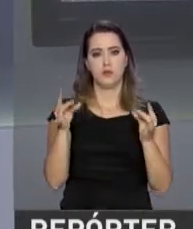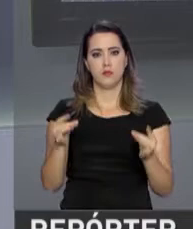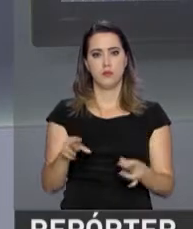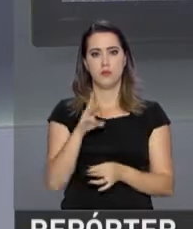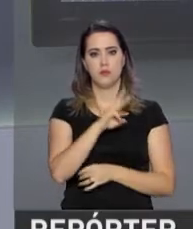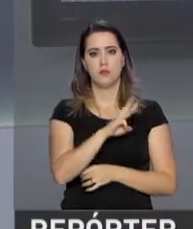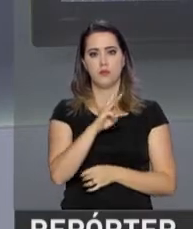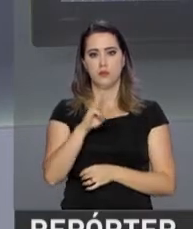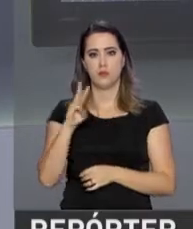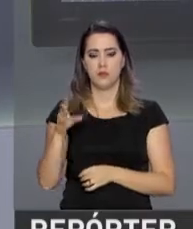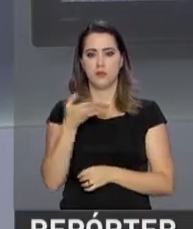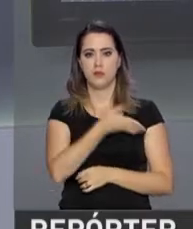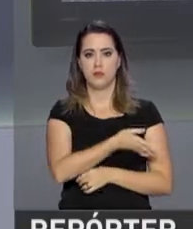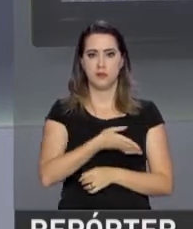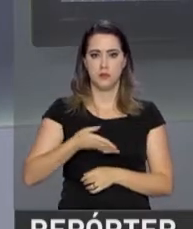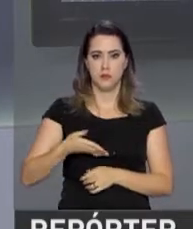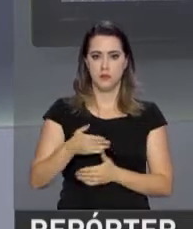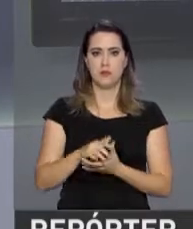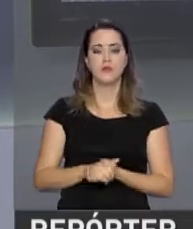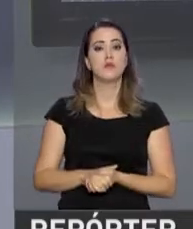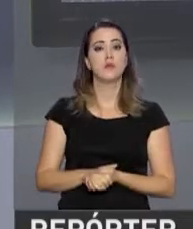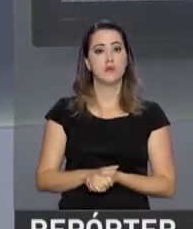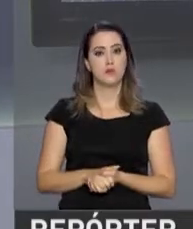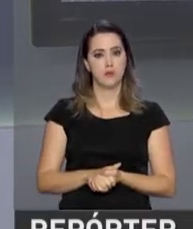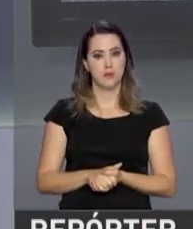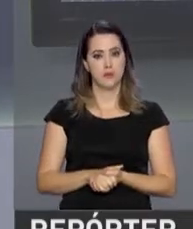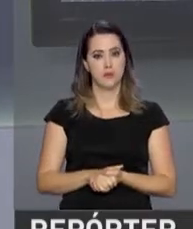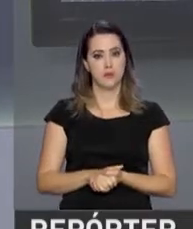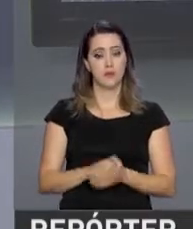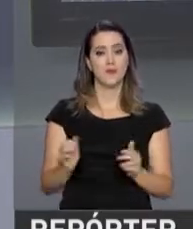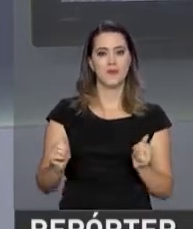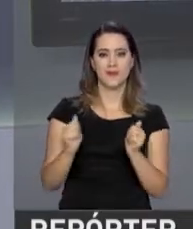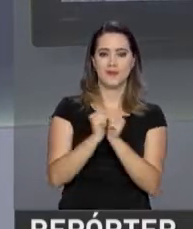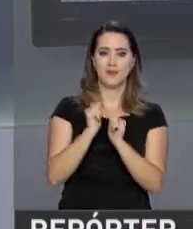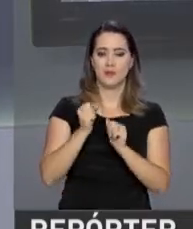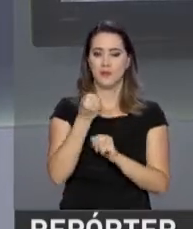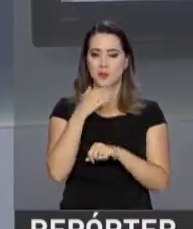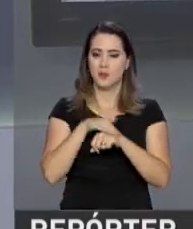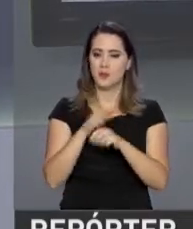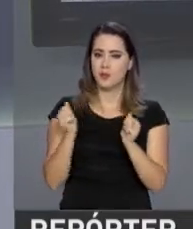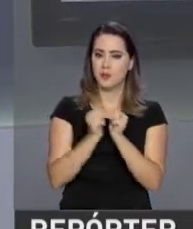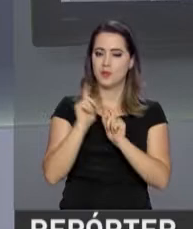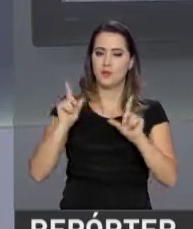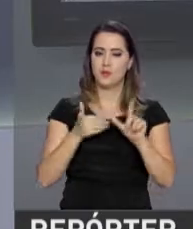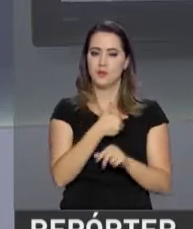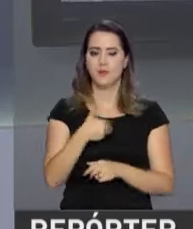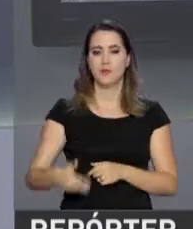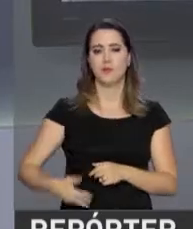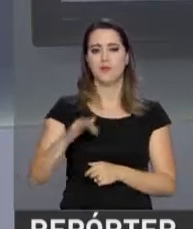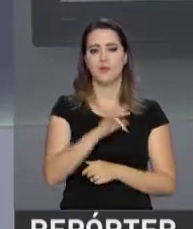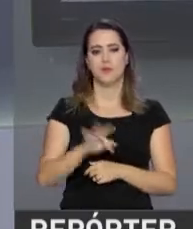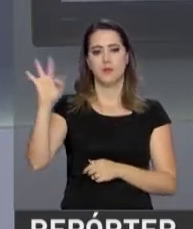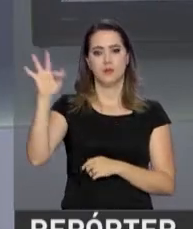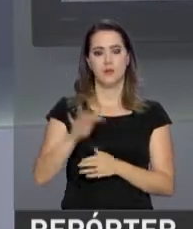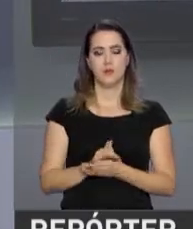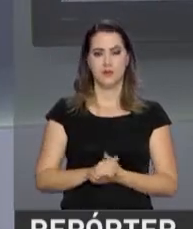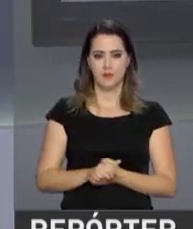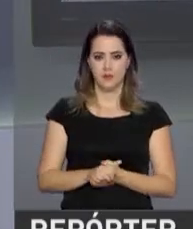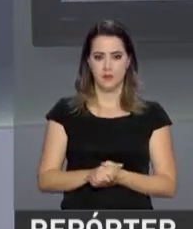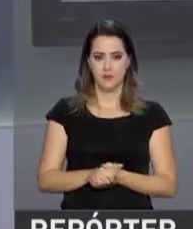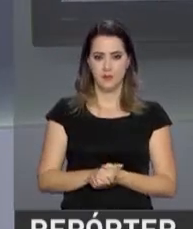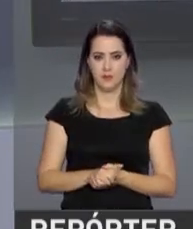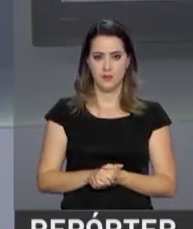toda a nossa programação também está na página da nbr na internet uma excelente noite continua com a gente na nbr a tv do governo